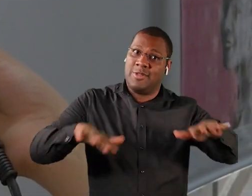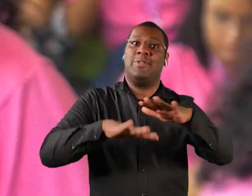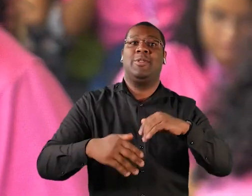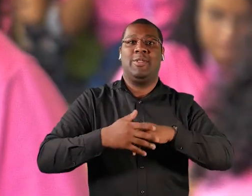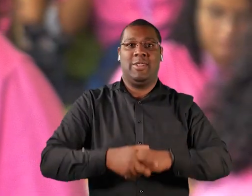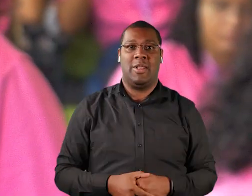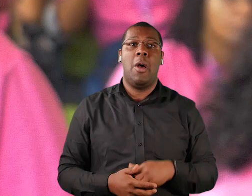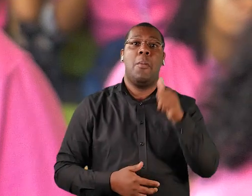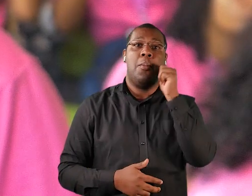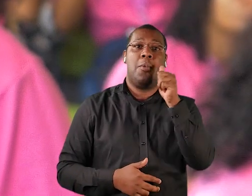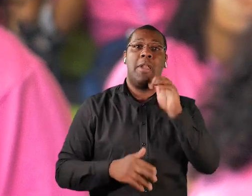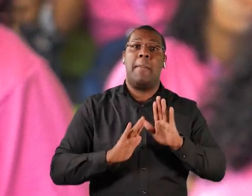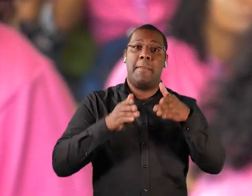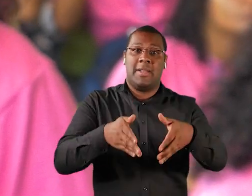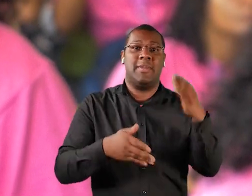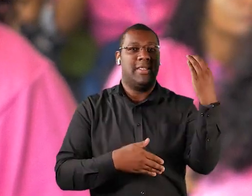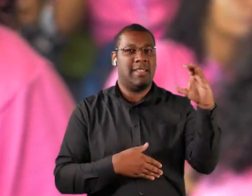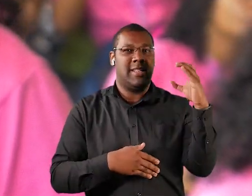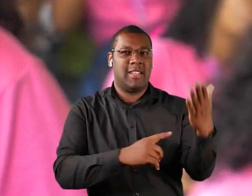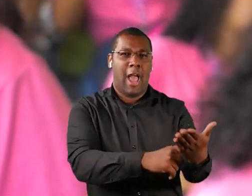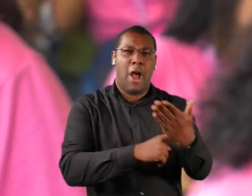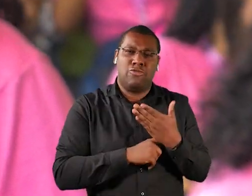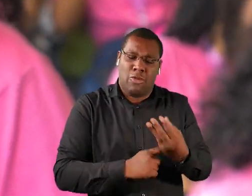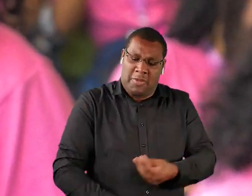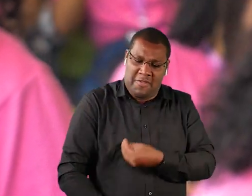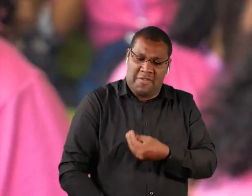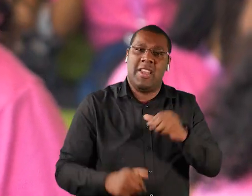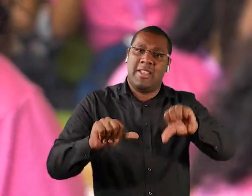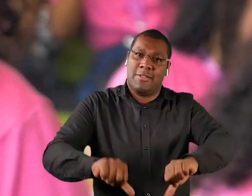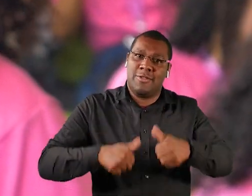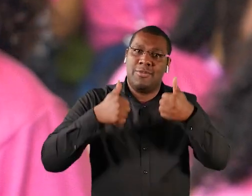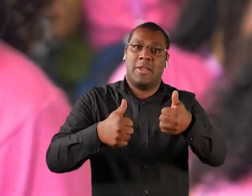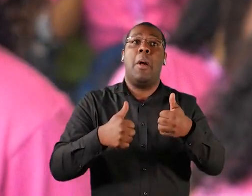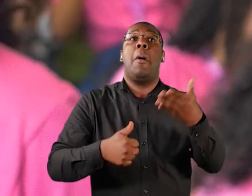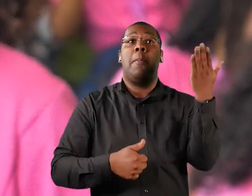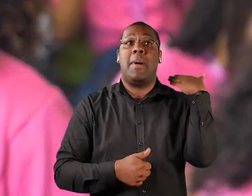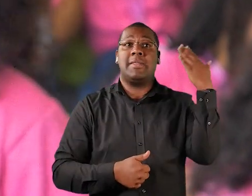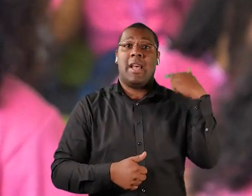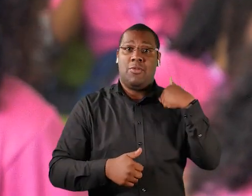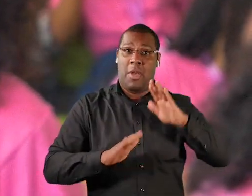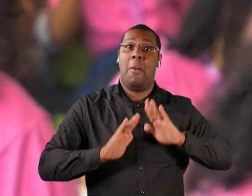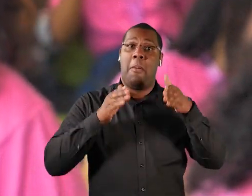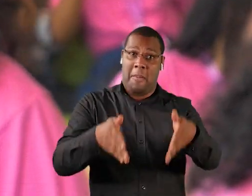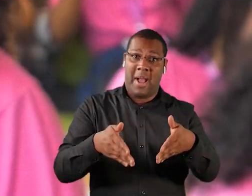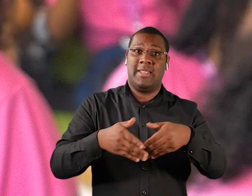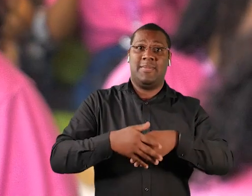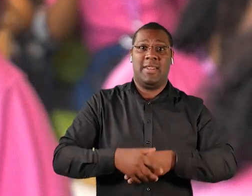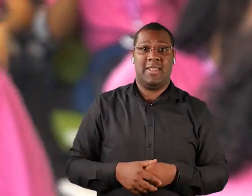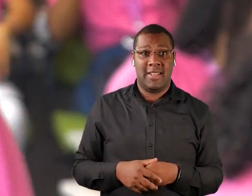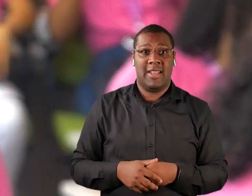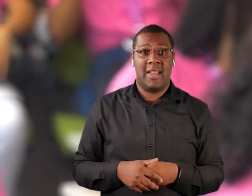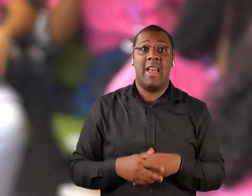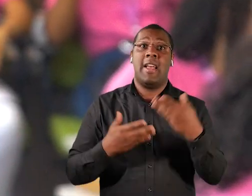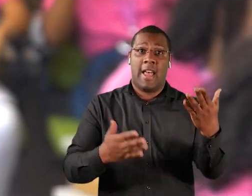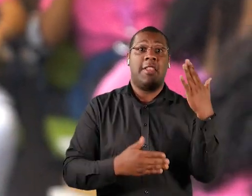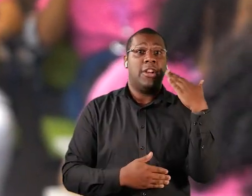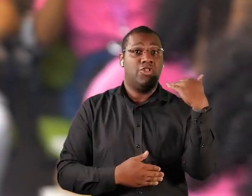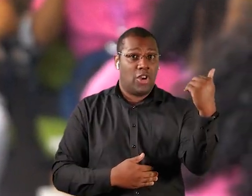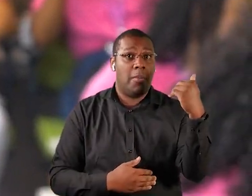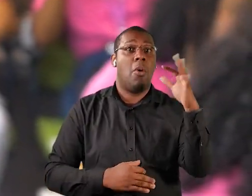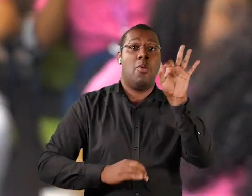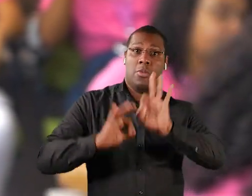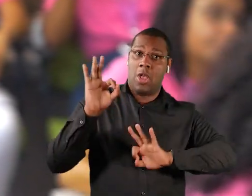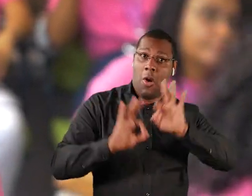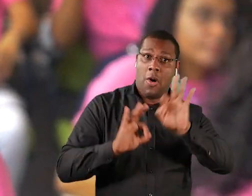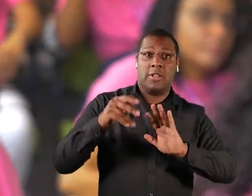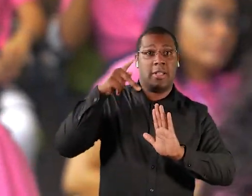envolvidas. Meninas na Ciência foi um divisor de águas na minha vida, né? Ano passado, quando eu participei como participante, a gente foi convidada a desenvolver um